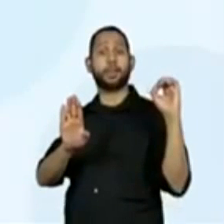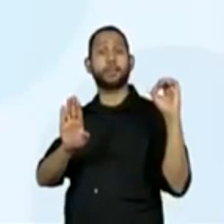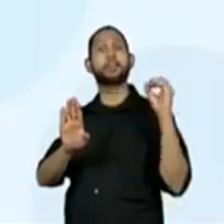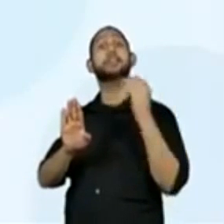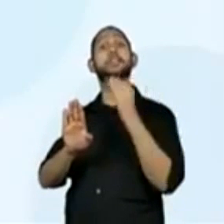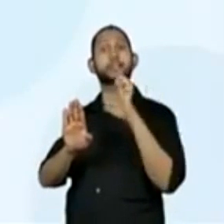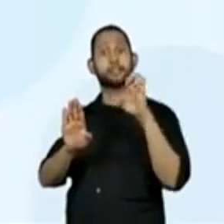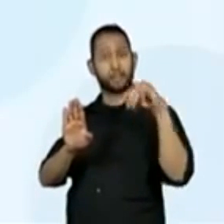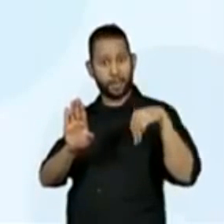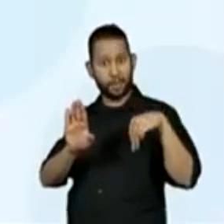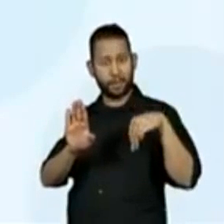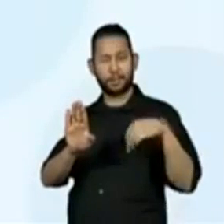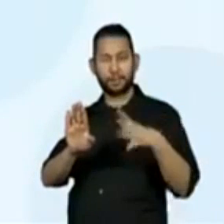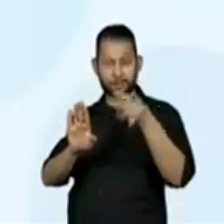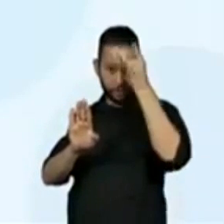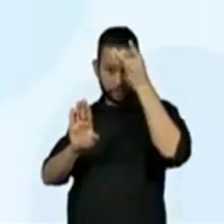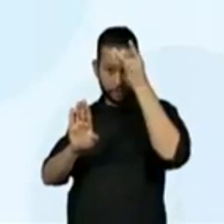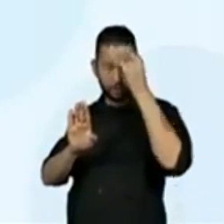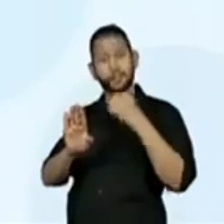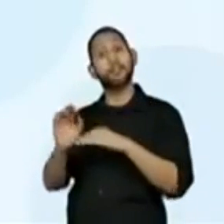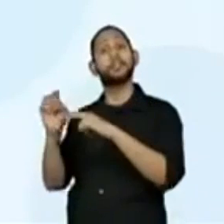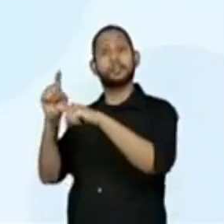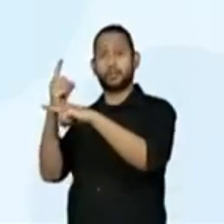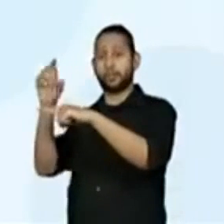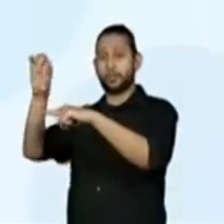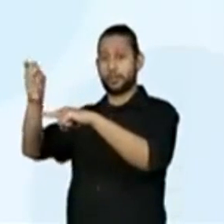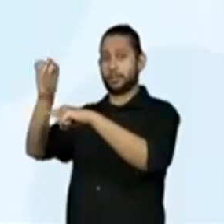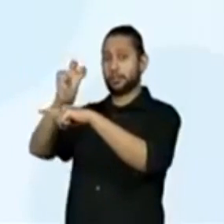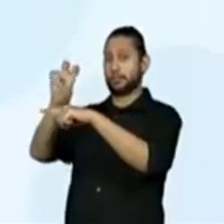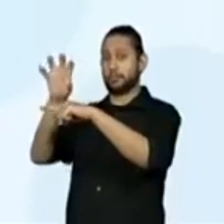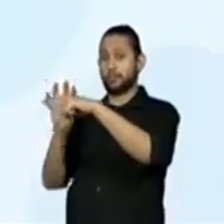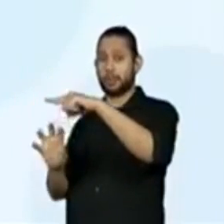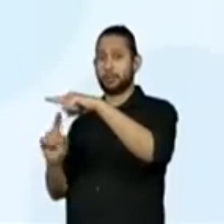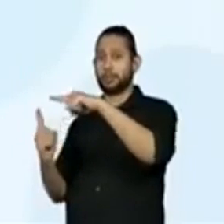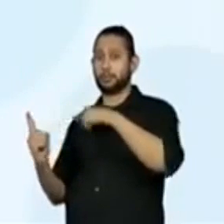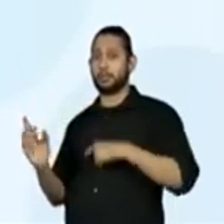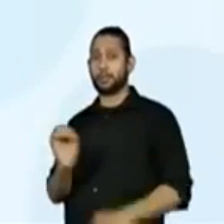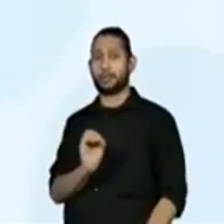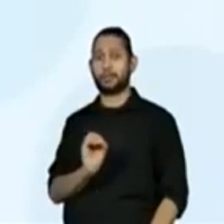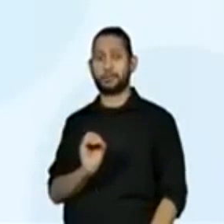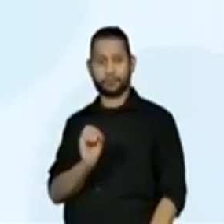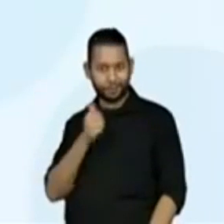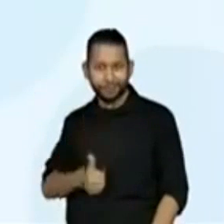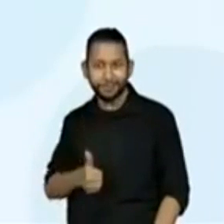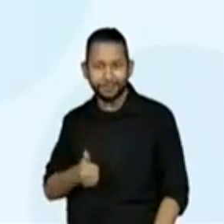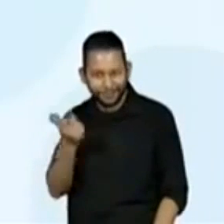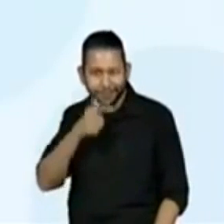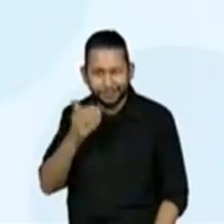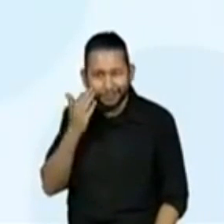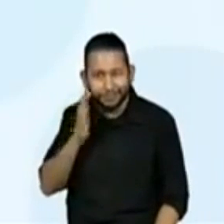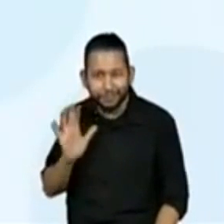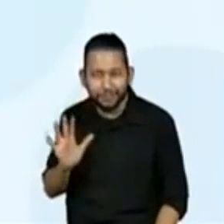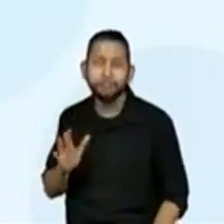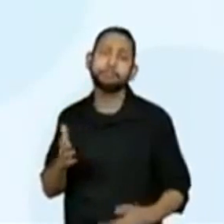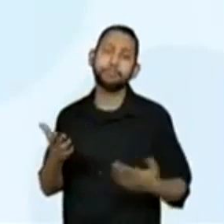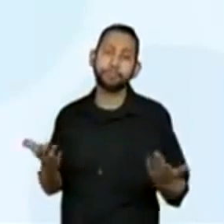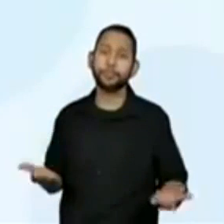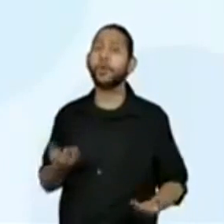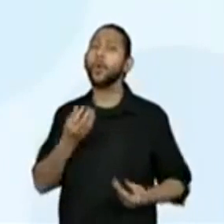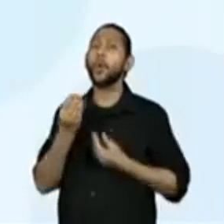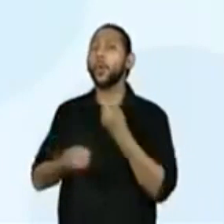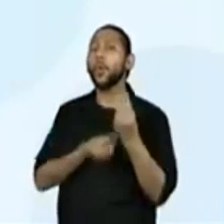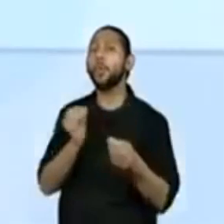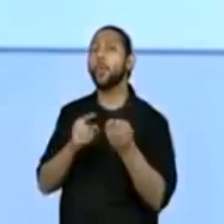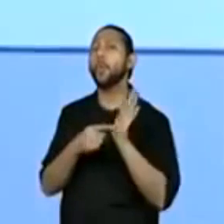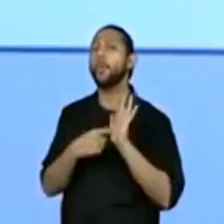centésimos. Então, a parte de baixo da nossa fração é o 100. Certo, pessoal? E como a gente